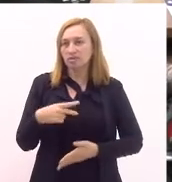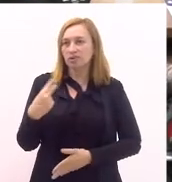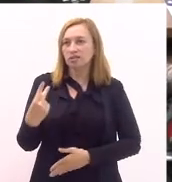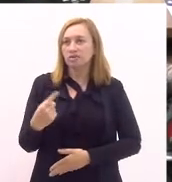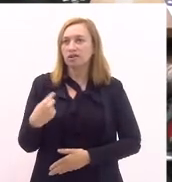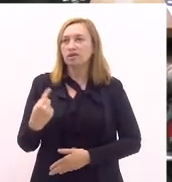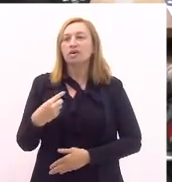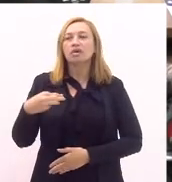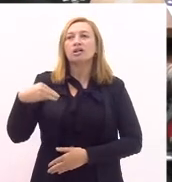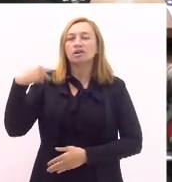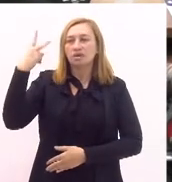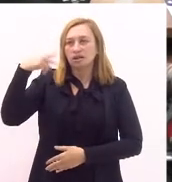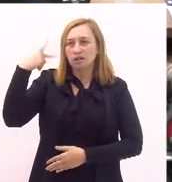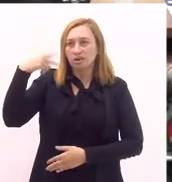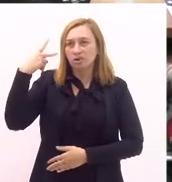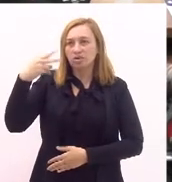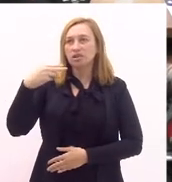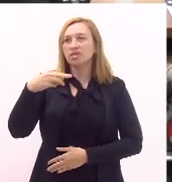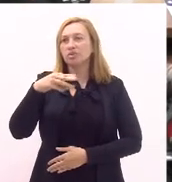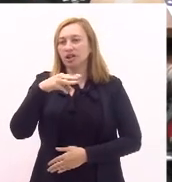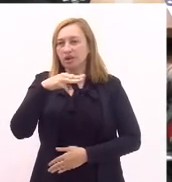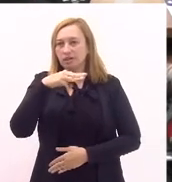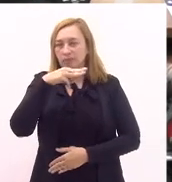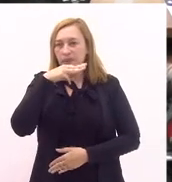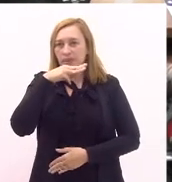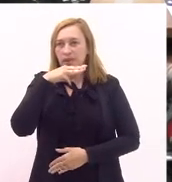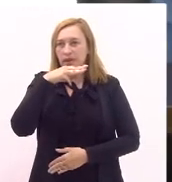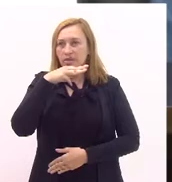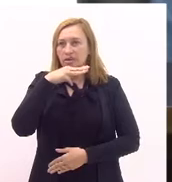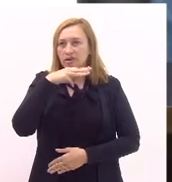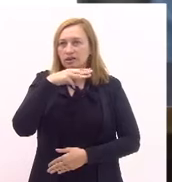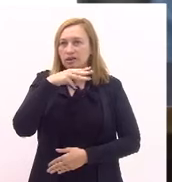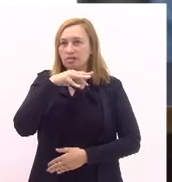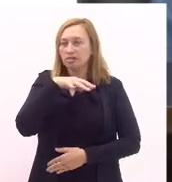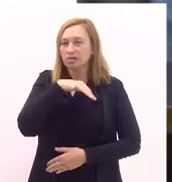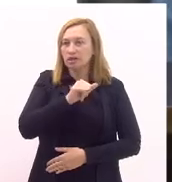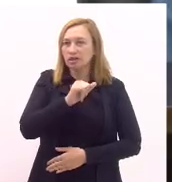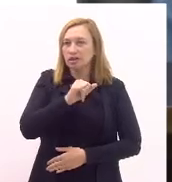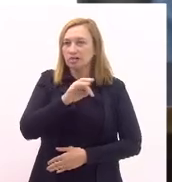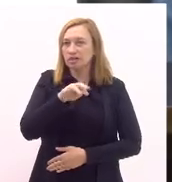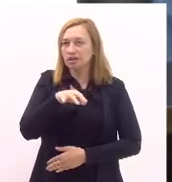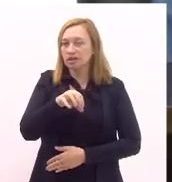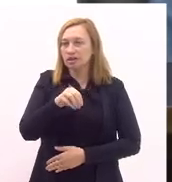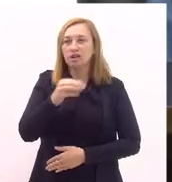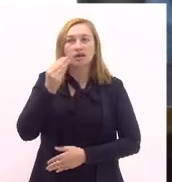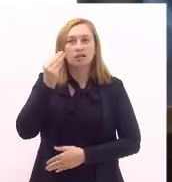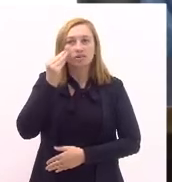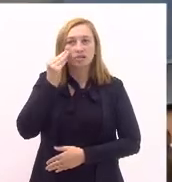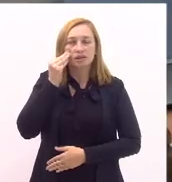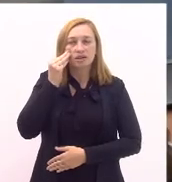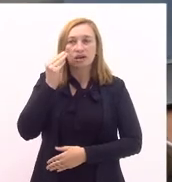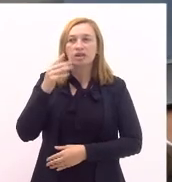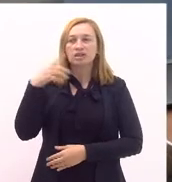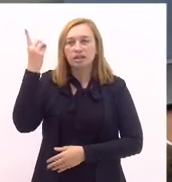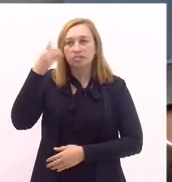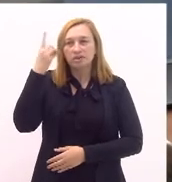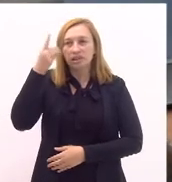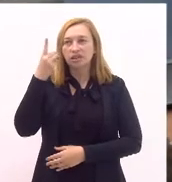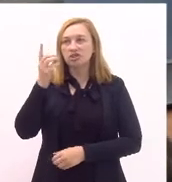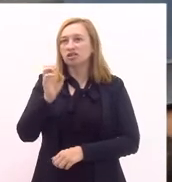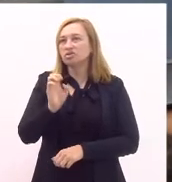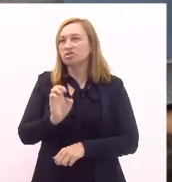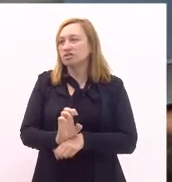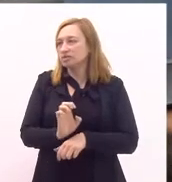nossa querida Mônica Francisca deputado estadual para estar conosco aqui é usado a